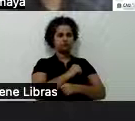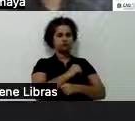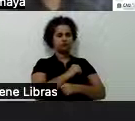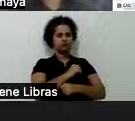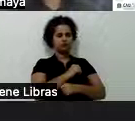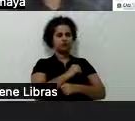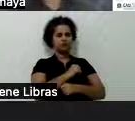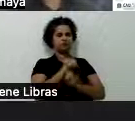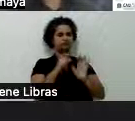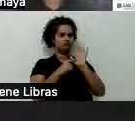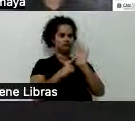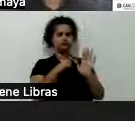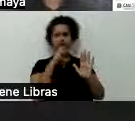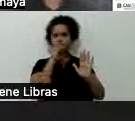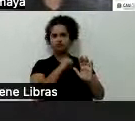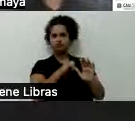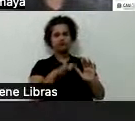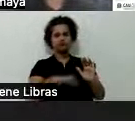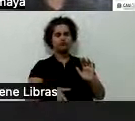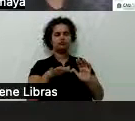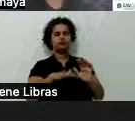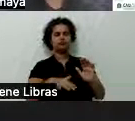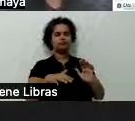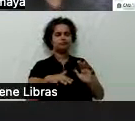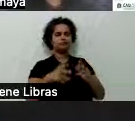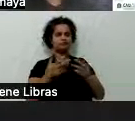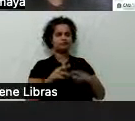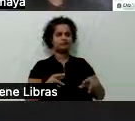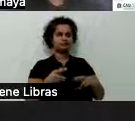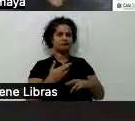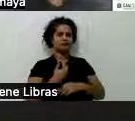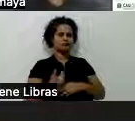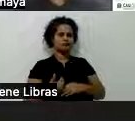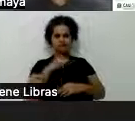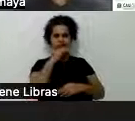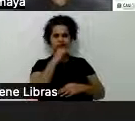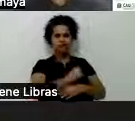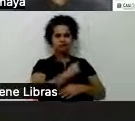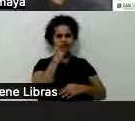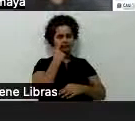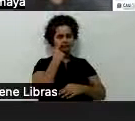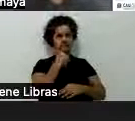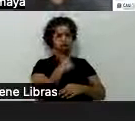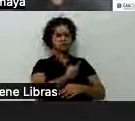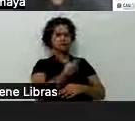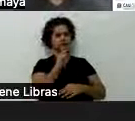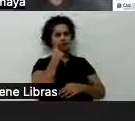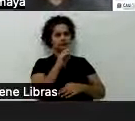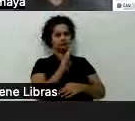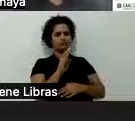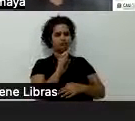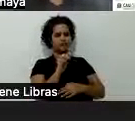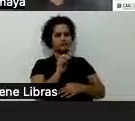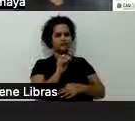certa eficiência pública na solução desses problemas. Então, a gente reparou que Bogotá, que já tinha tradição